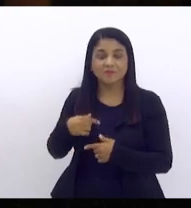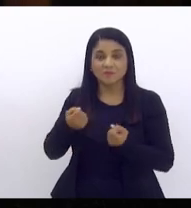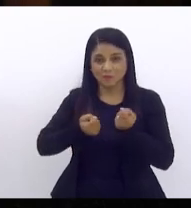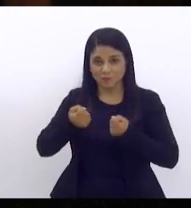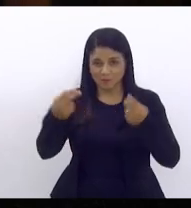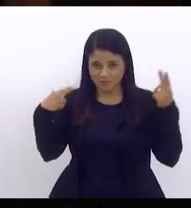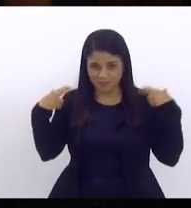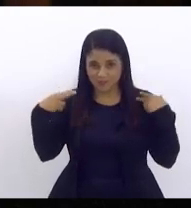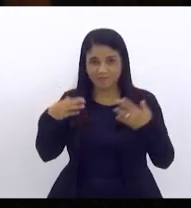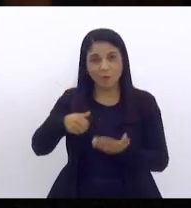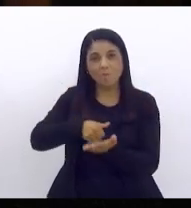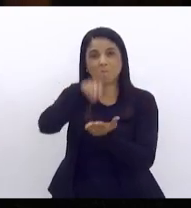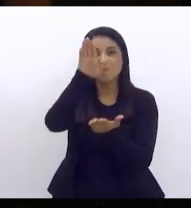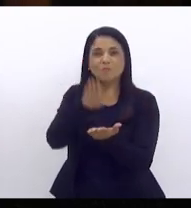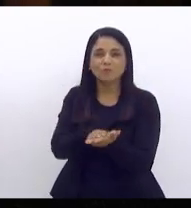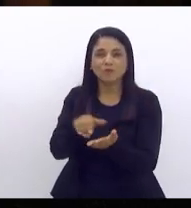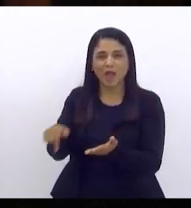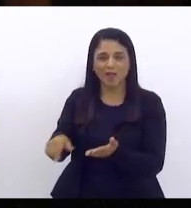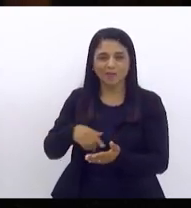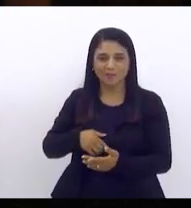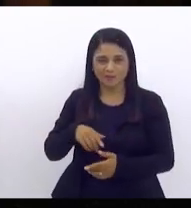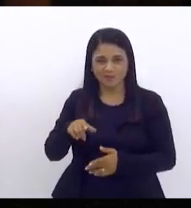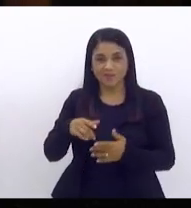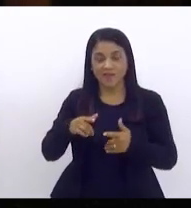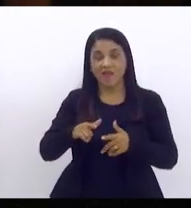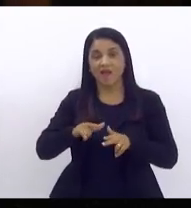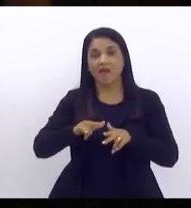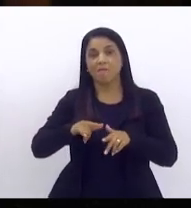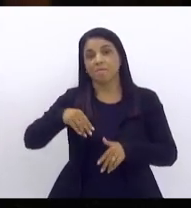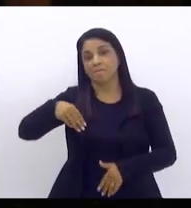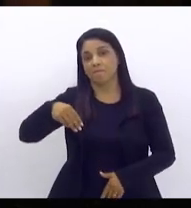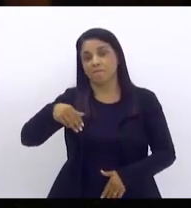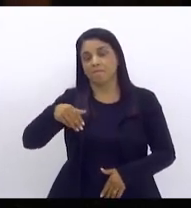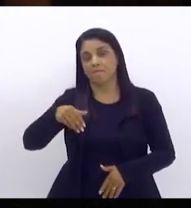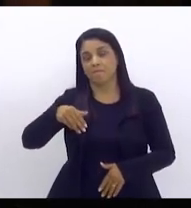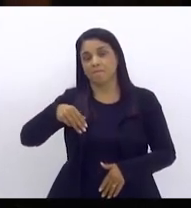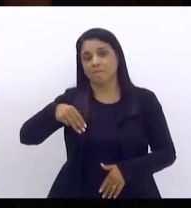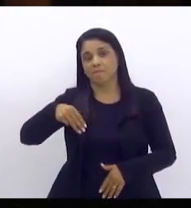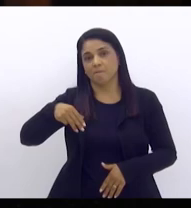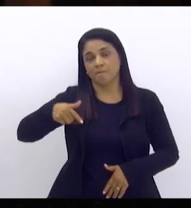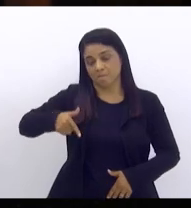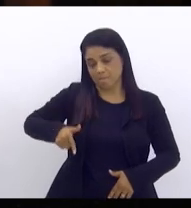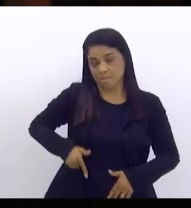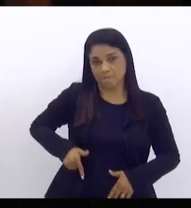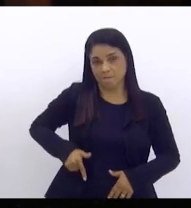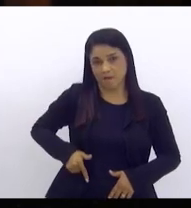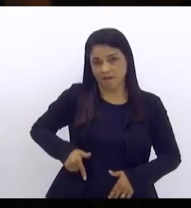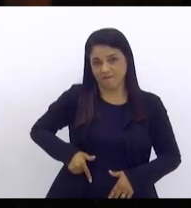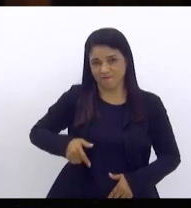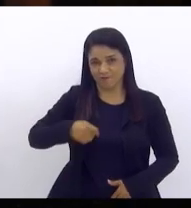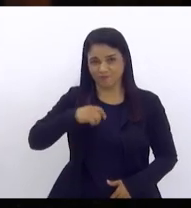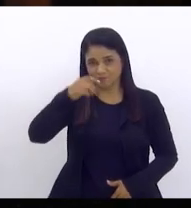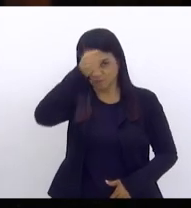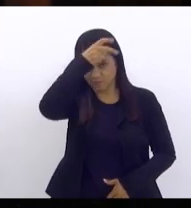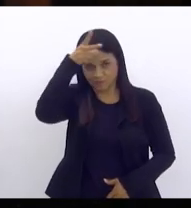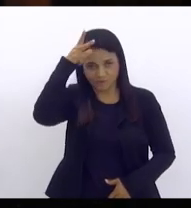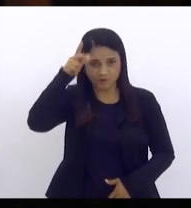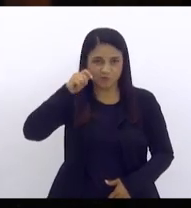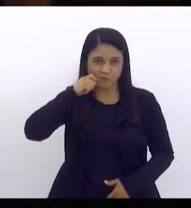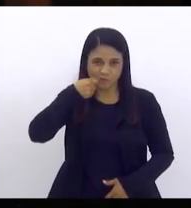Paes atuando e atuando aqui próximo no aeroporto de Santos Dumont. Fica também,